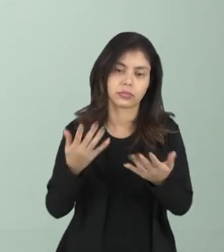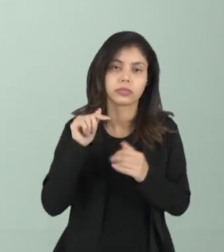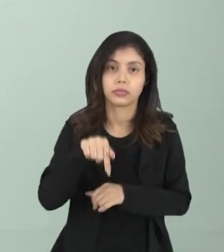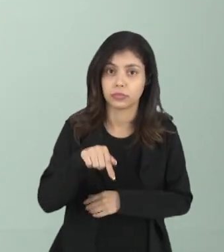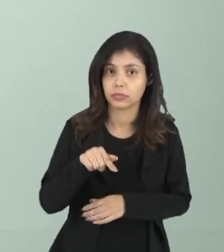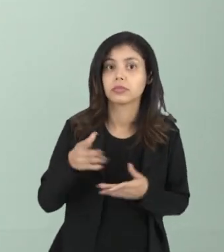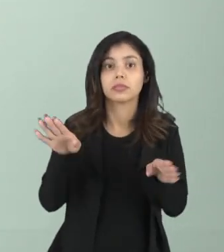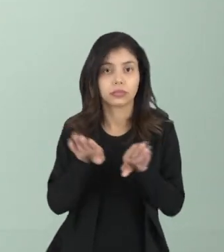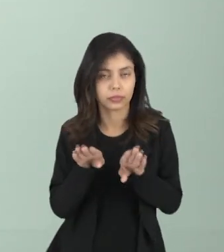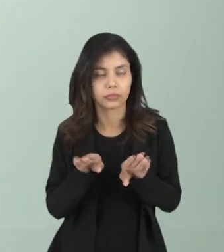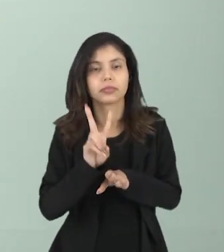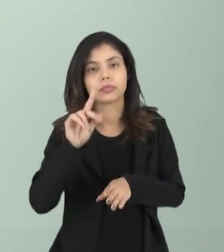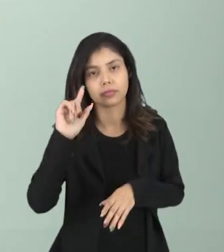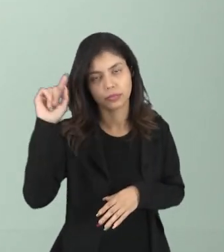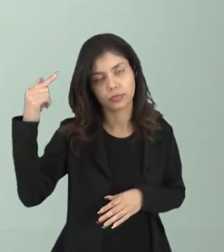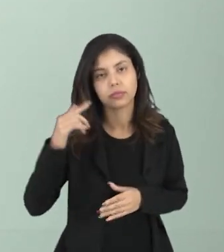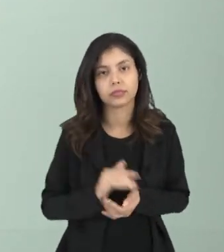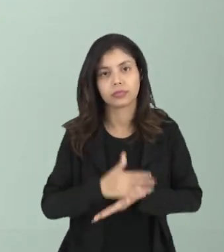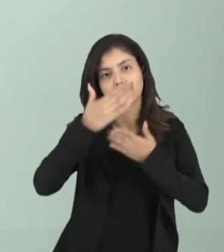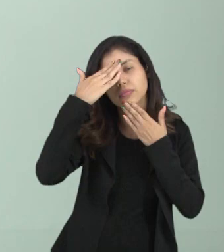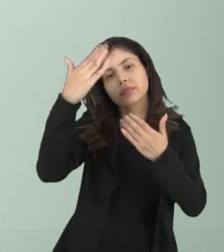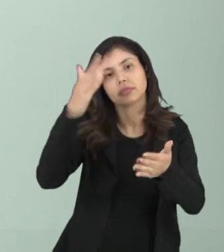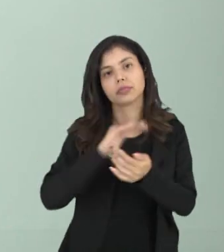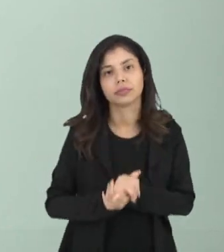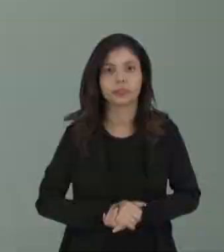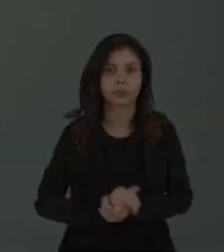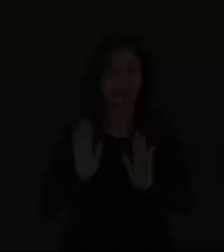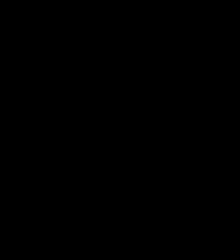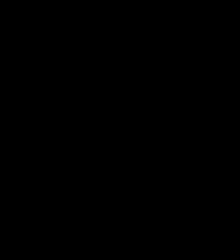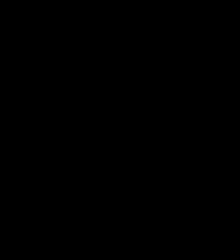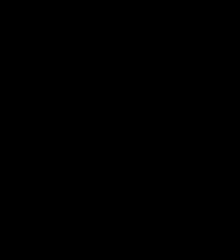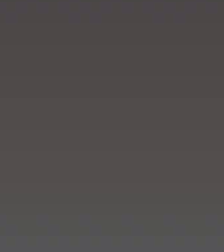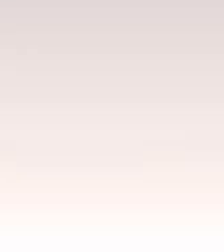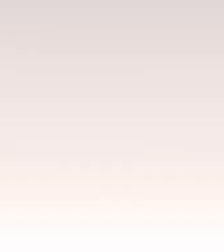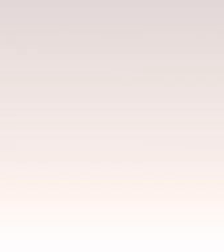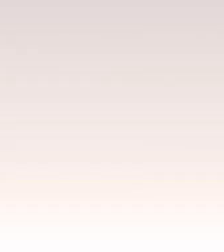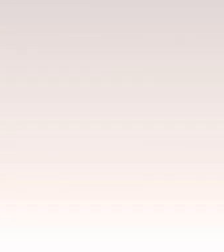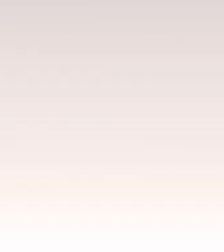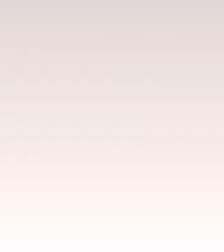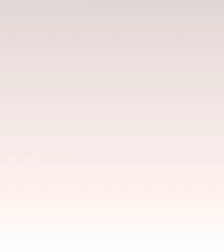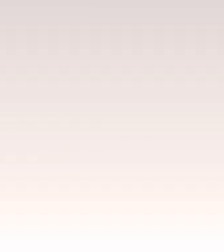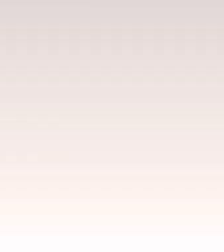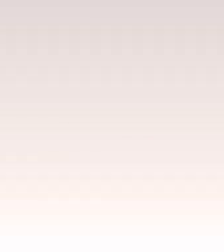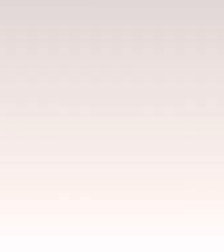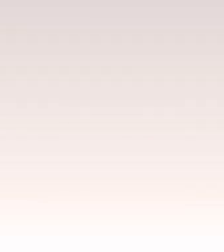inclusive essa aula posteriormente vai estar. Muito obrigado e tchau.